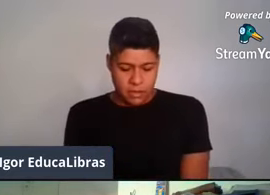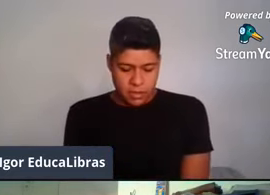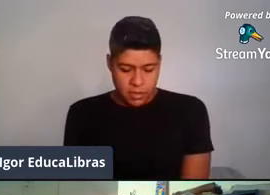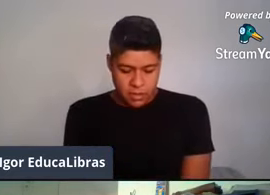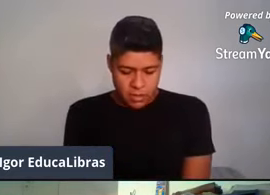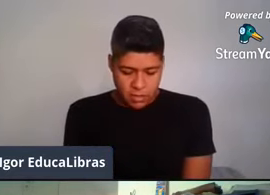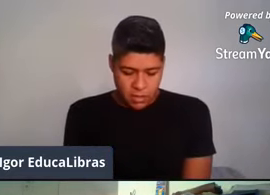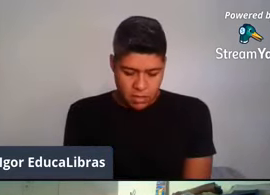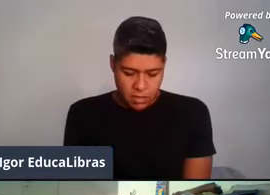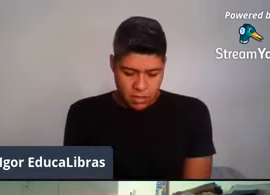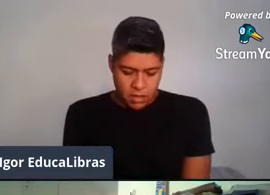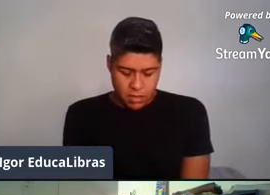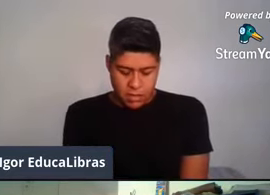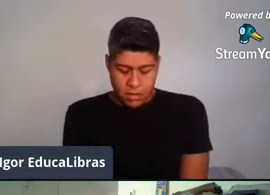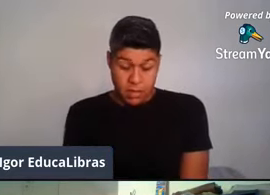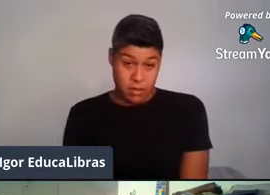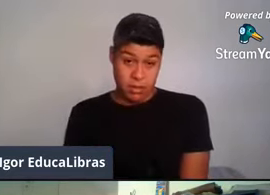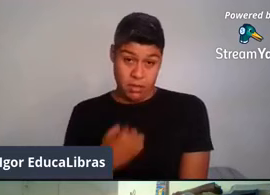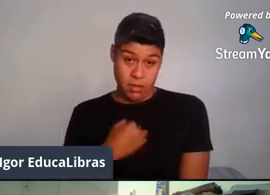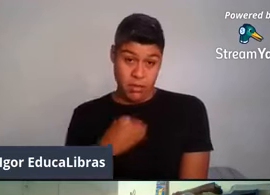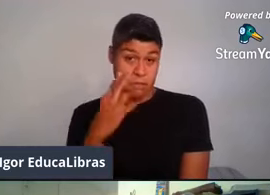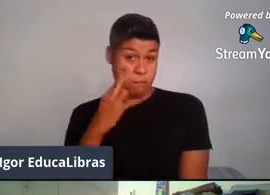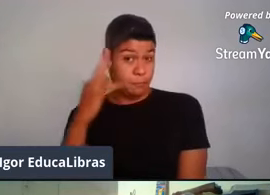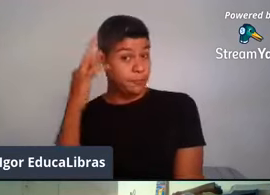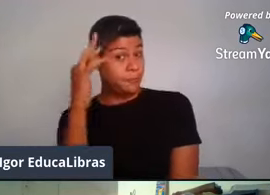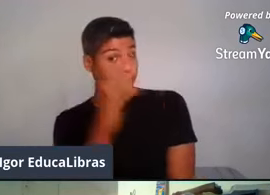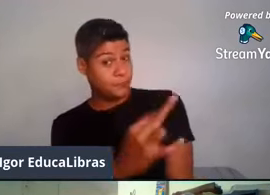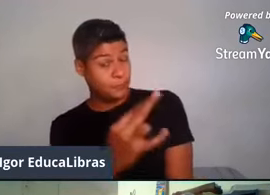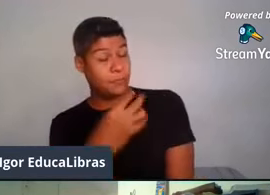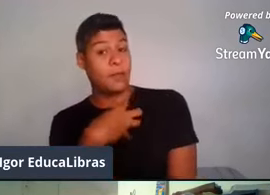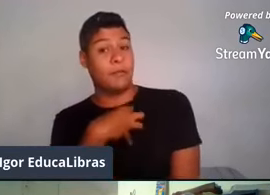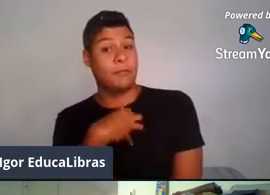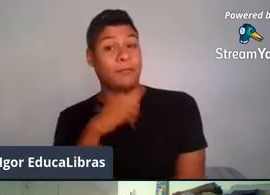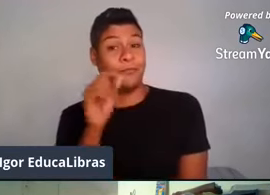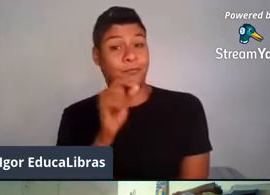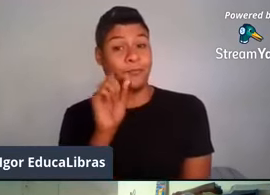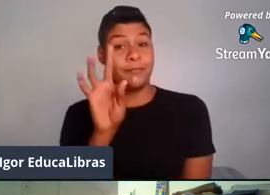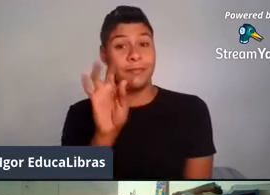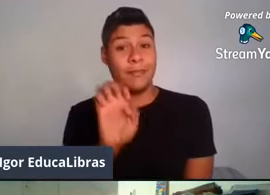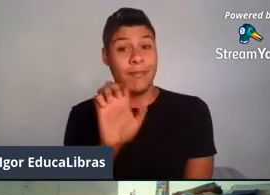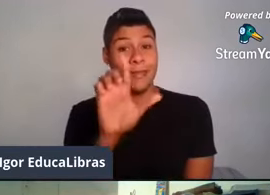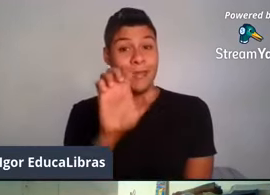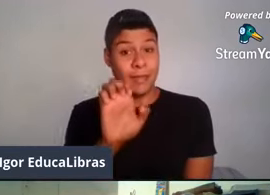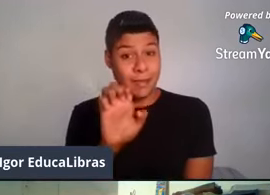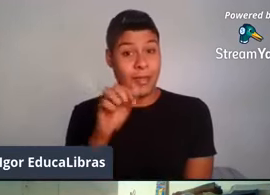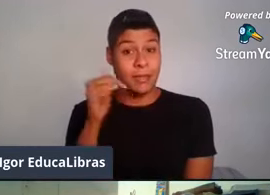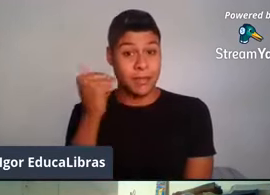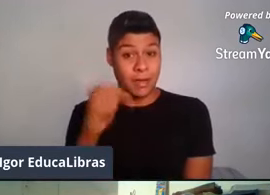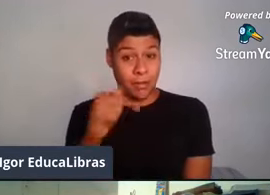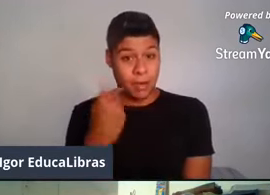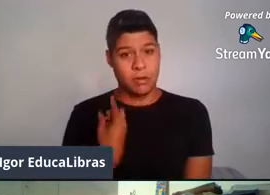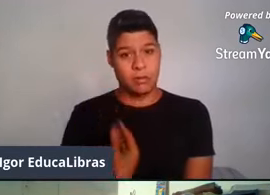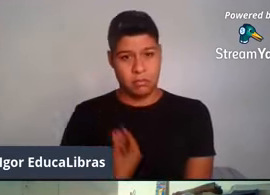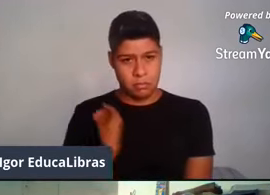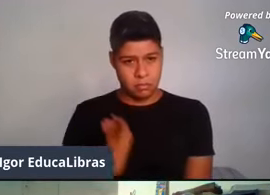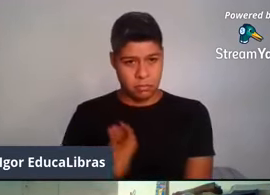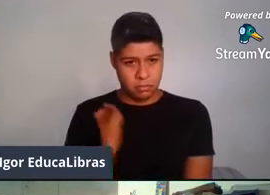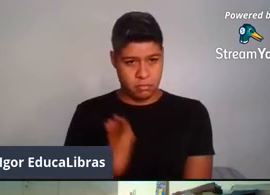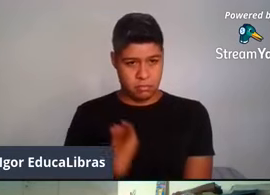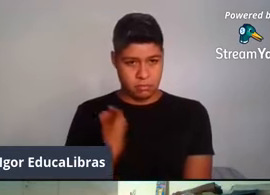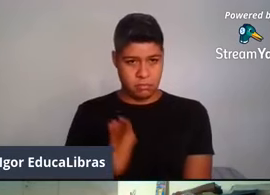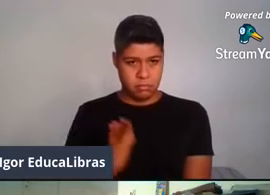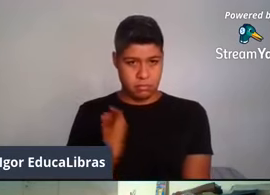Bom, eu particularmente vejo da seguinte forma: o teletrabalho ele é algo que está previsto já na